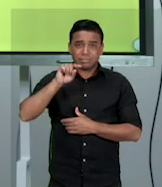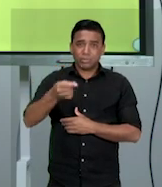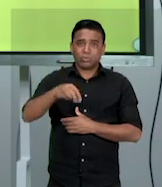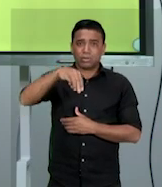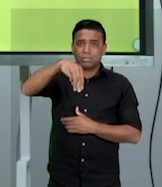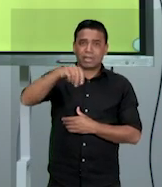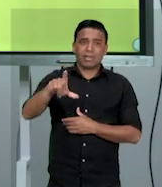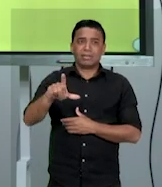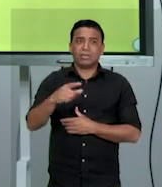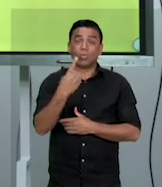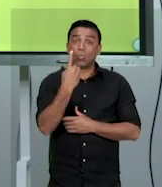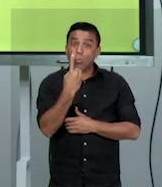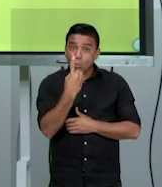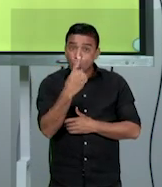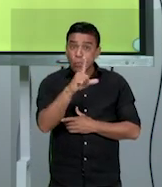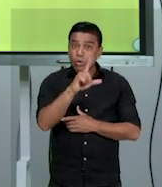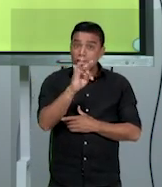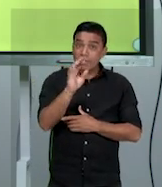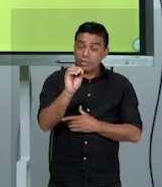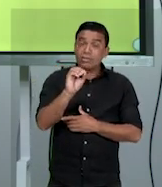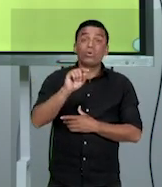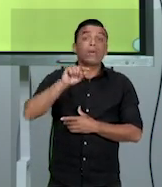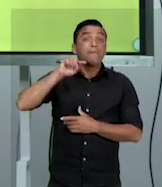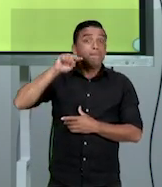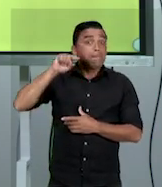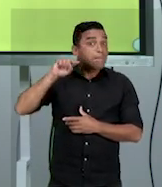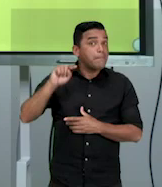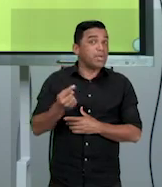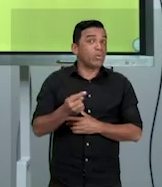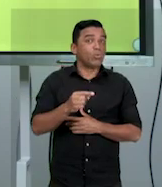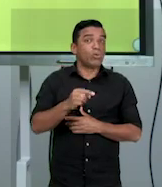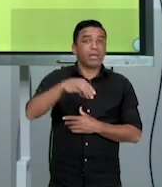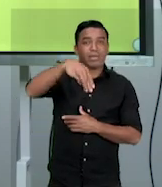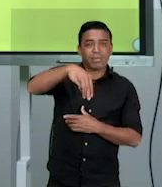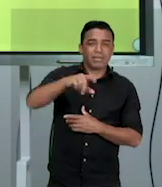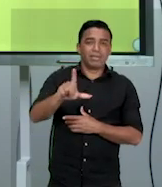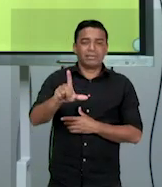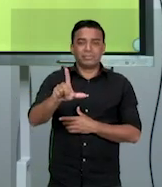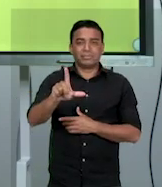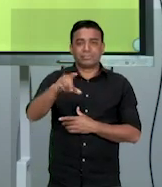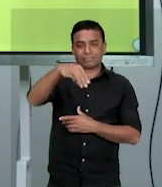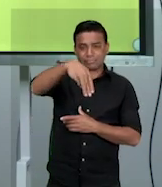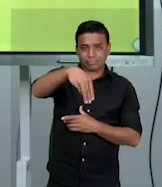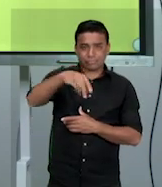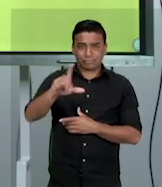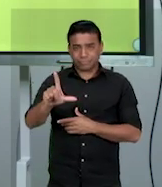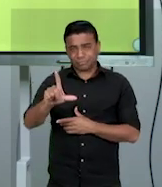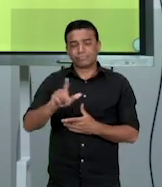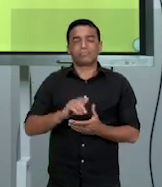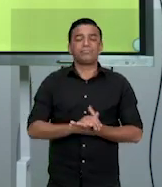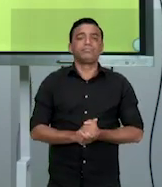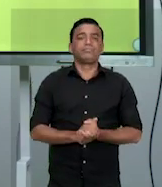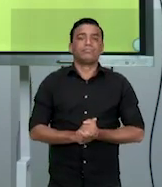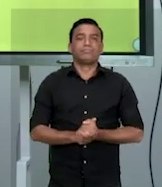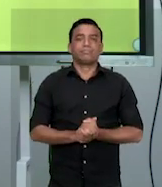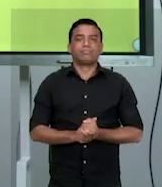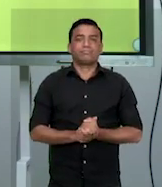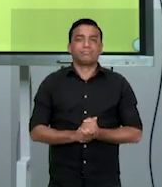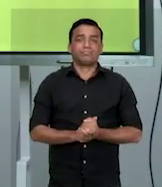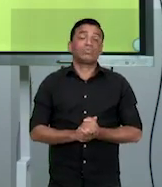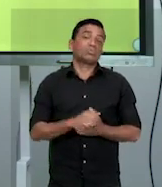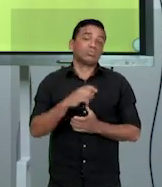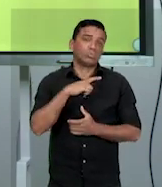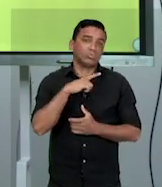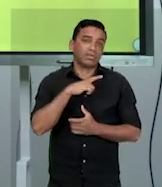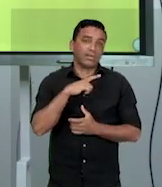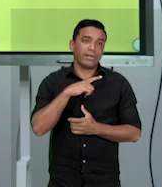a 1.000 ml, né? 1 litro corresponde a 1.000 mililitros. Então, eu